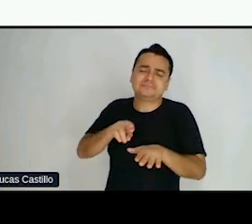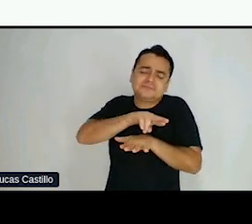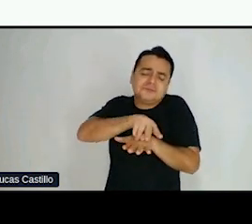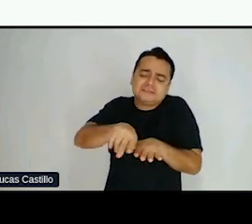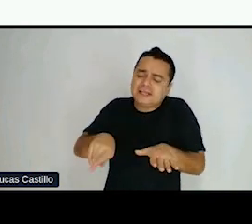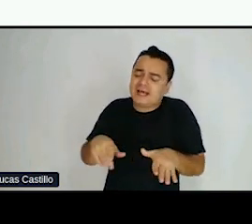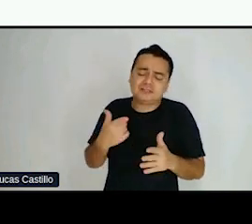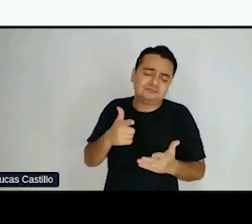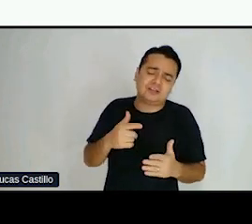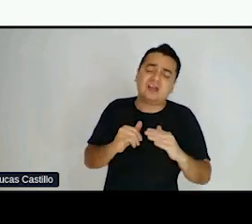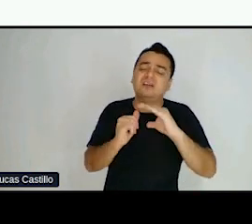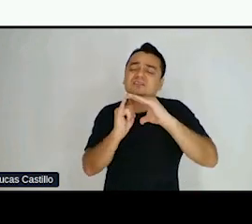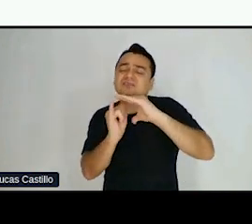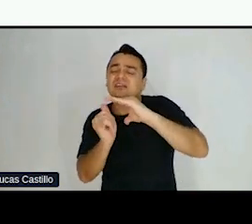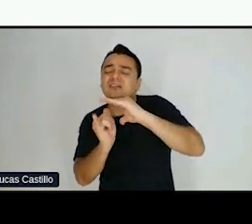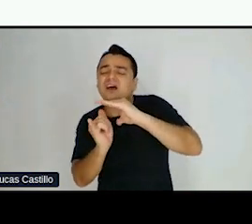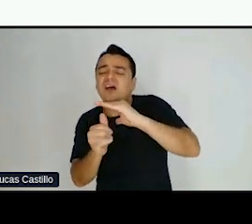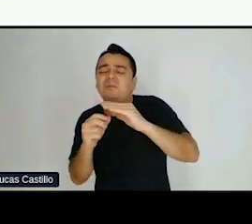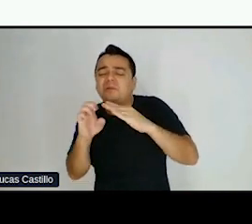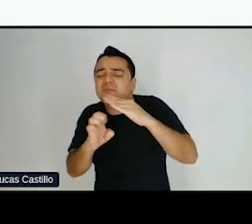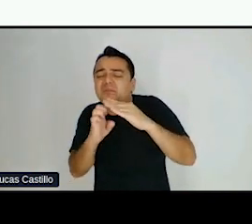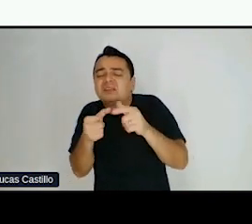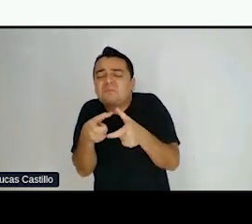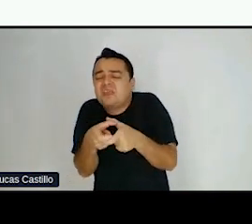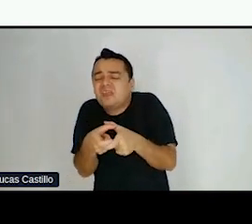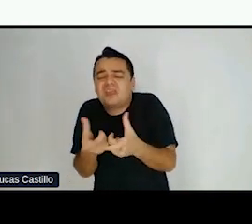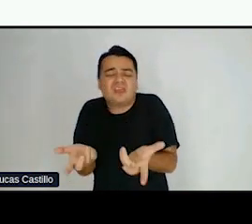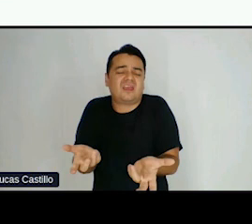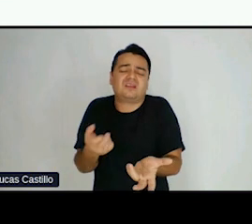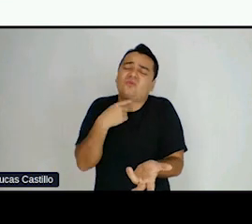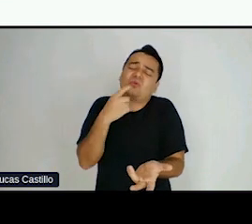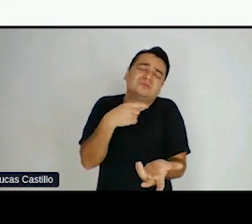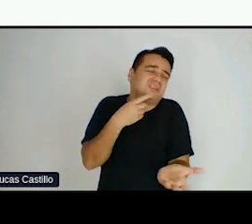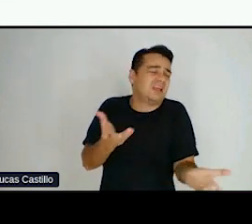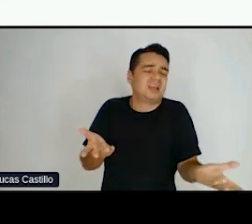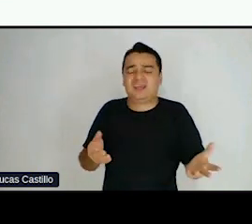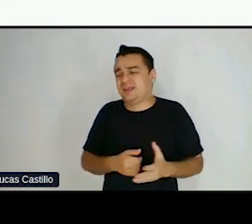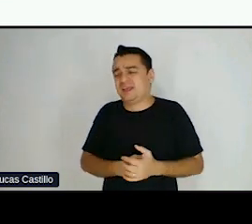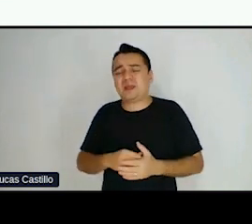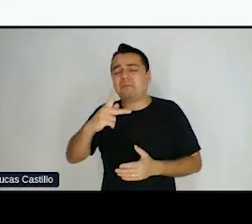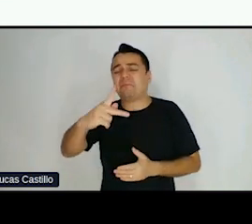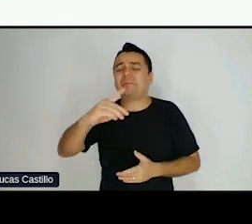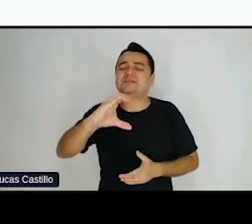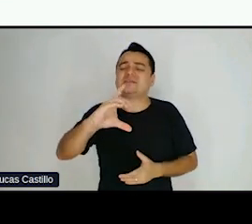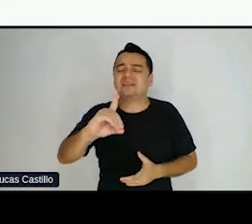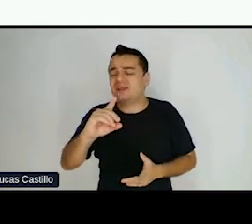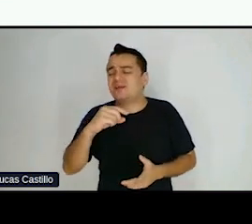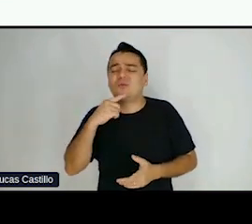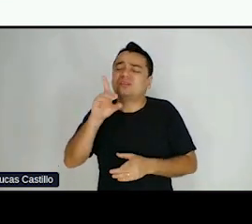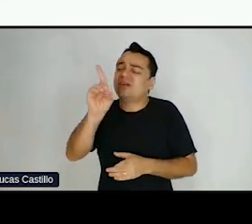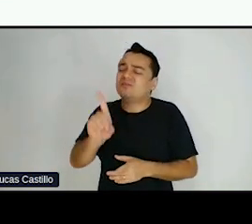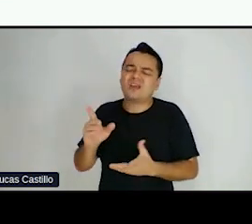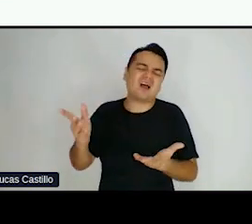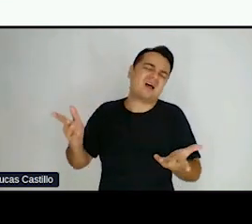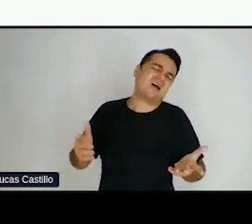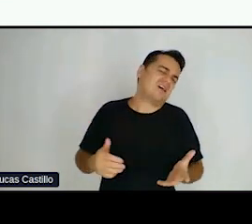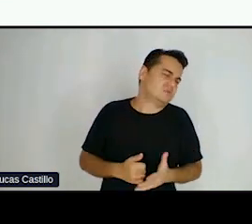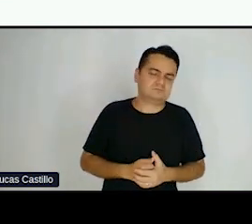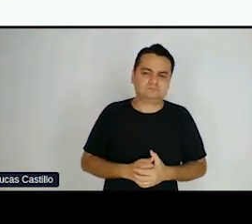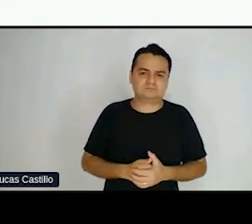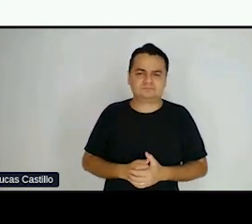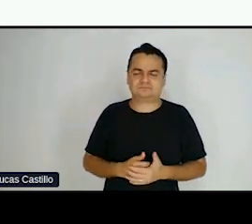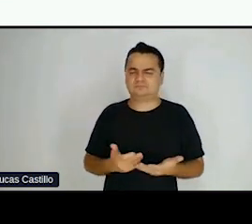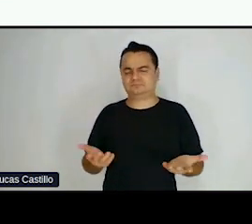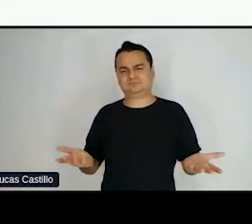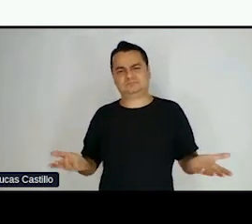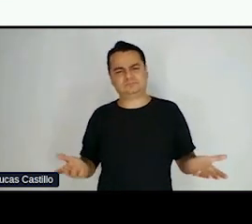startup pequena ainda, não tem como receber um PCD. Cara, vocês são a diferença,